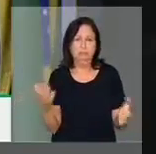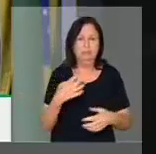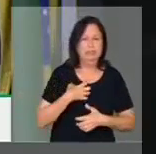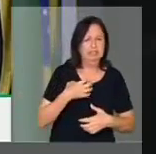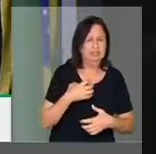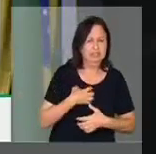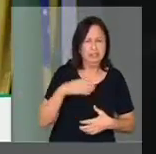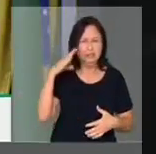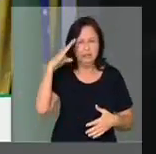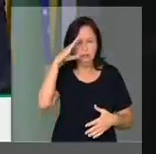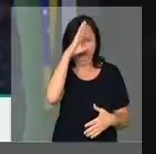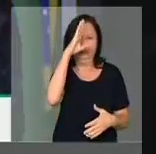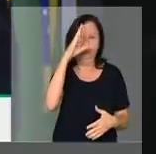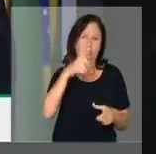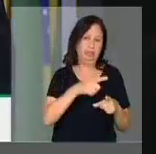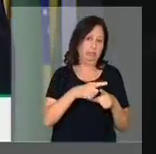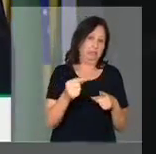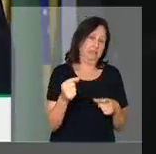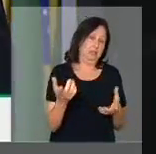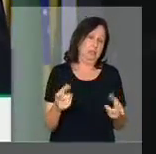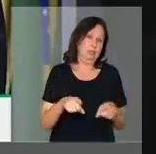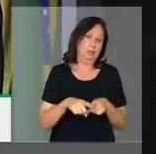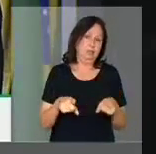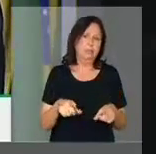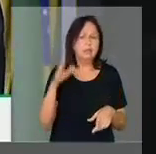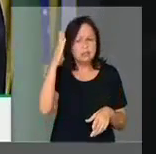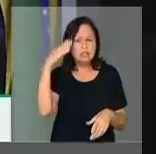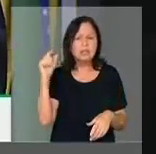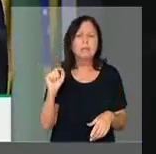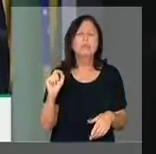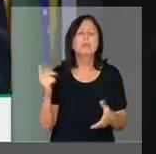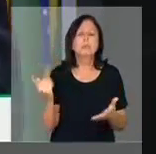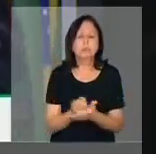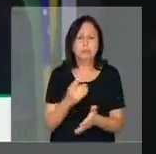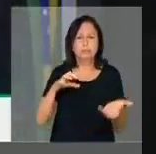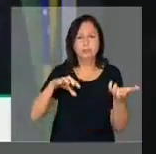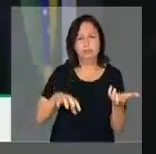isso, ele sabe de tudo que está acontecendo aqui. Portanto, eu peço o apoio de todos.